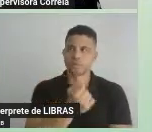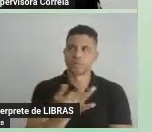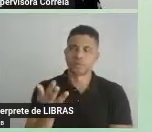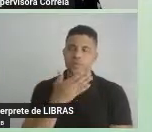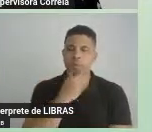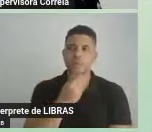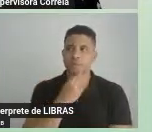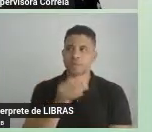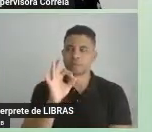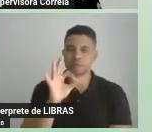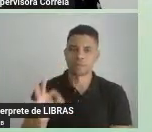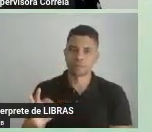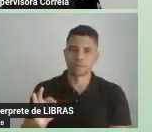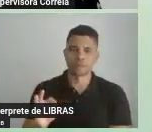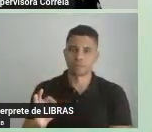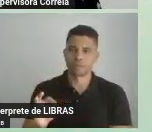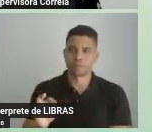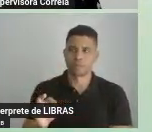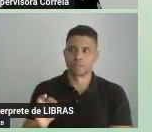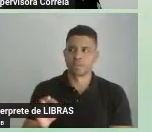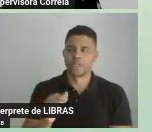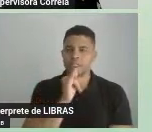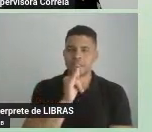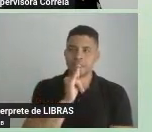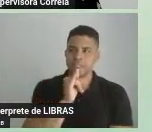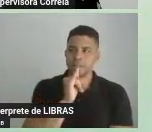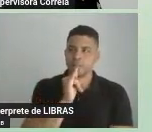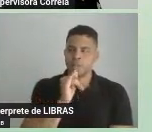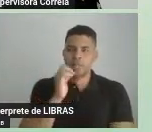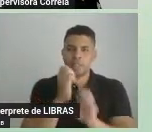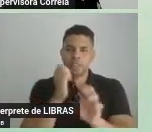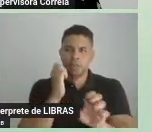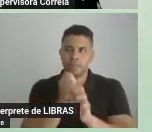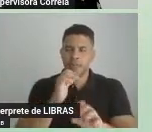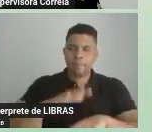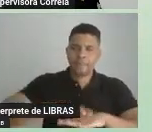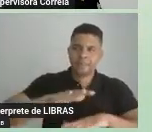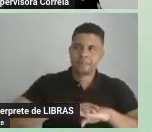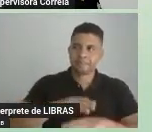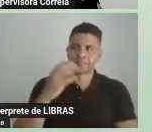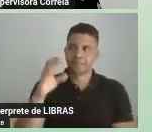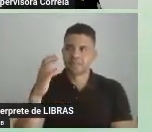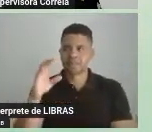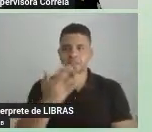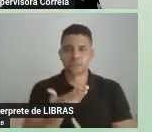como engenharia, como matemática, como ciência, tecnologia, não